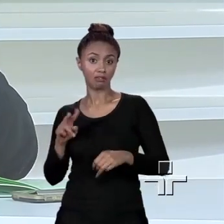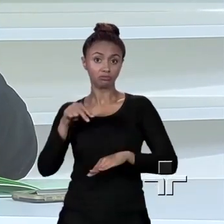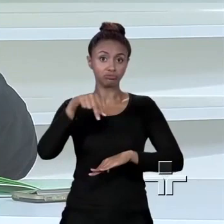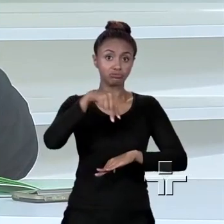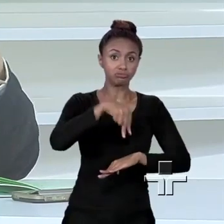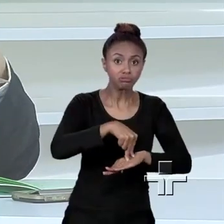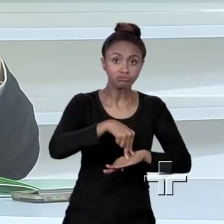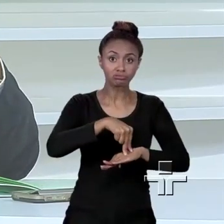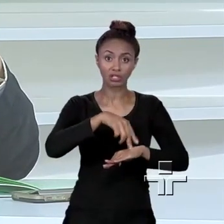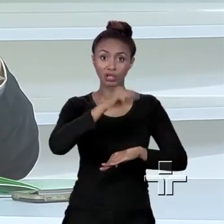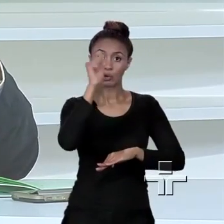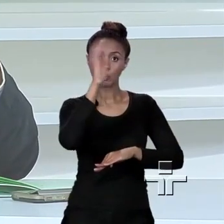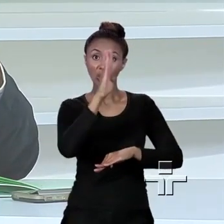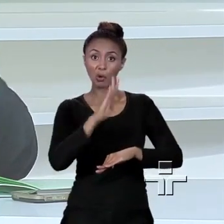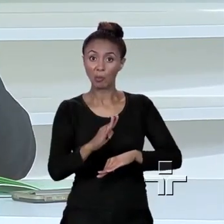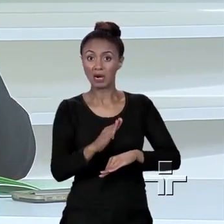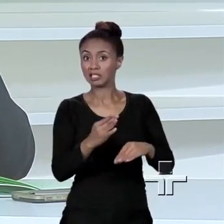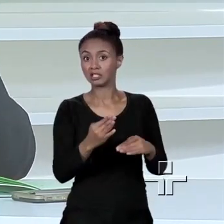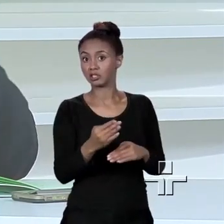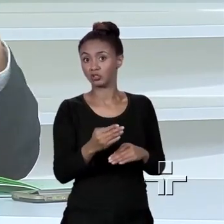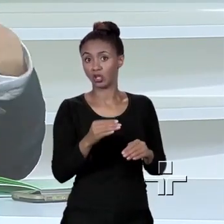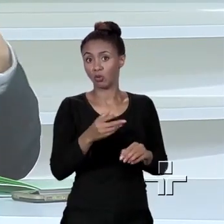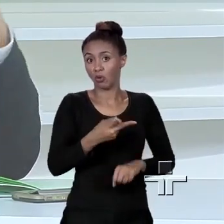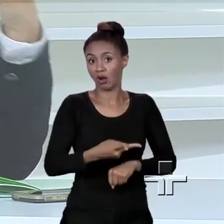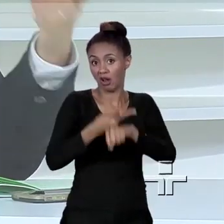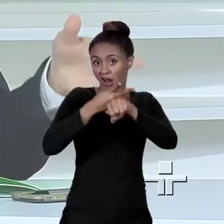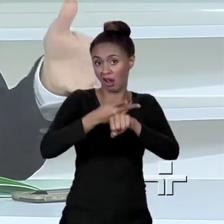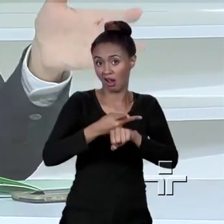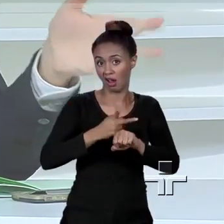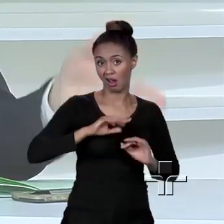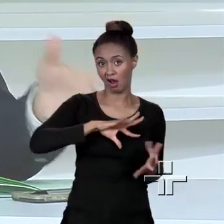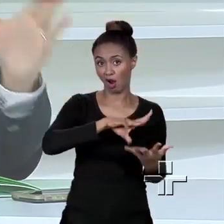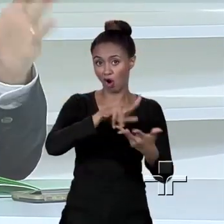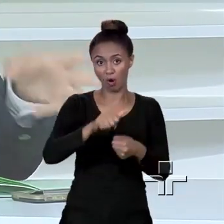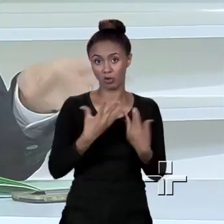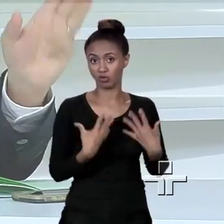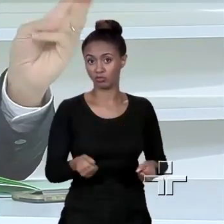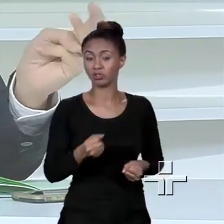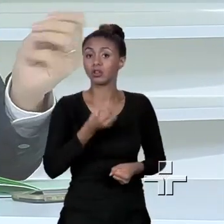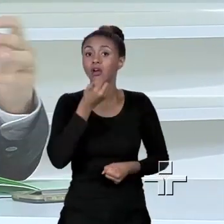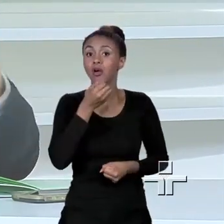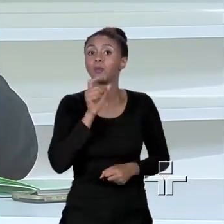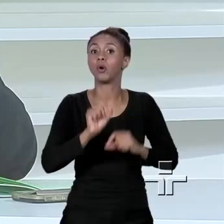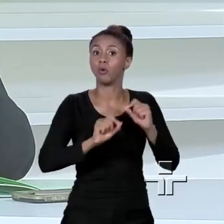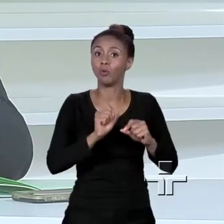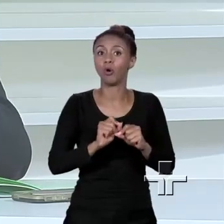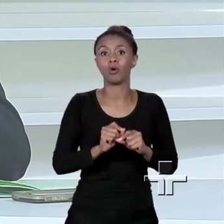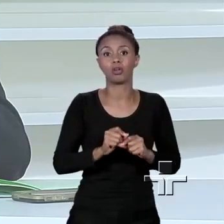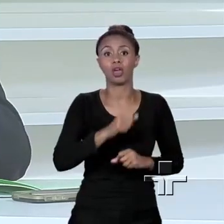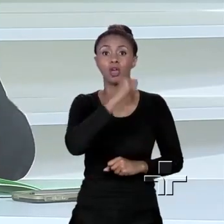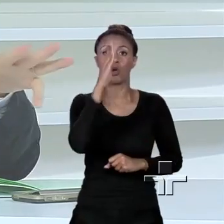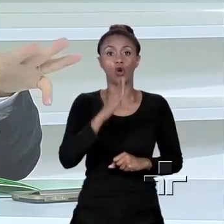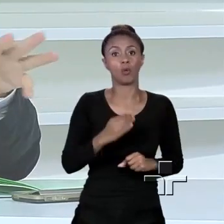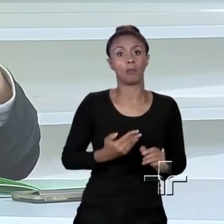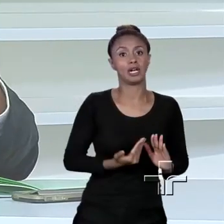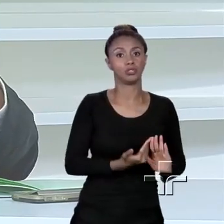sediasse a COP. Isso está sendo interpretado lá fora como a possibilidade do Brasil se retirar do acordo do clima. Queria saber a sua